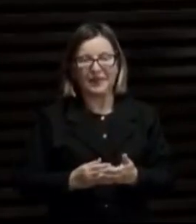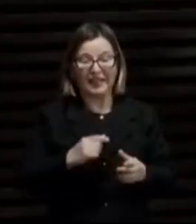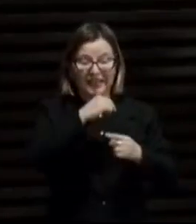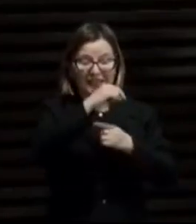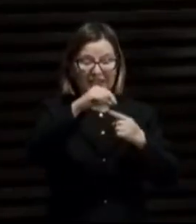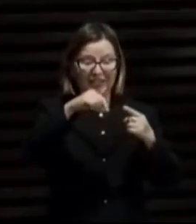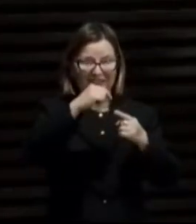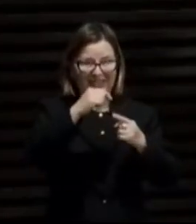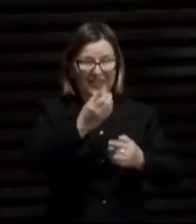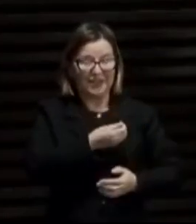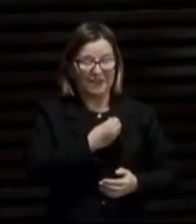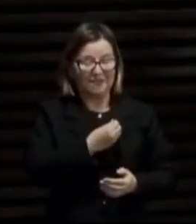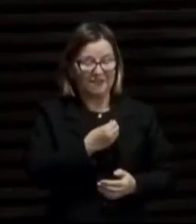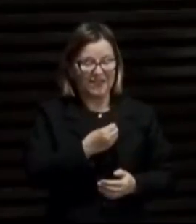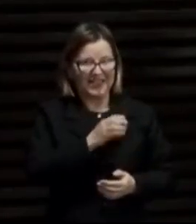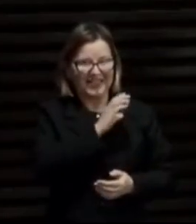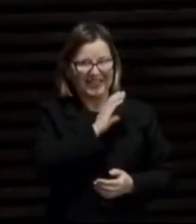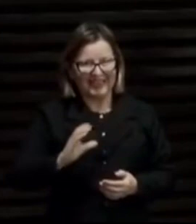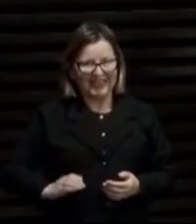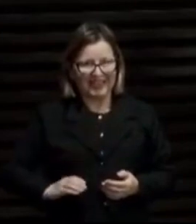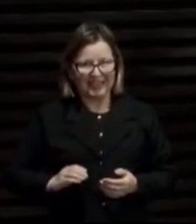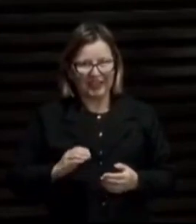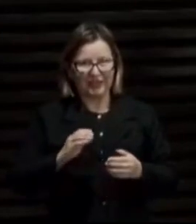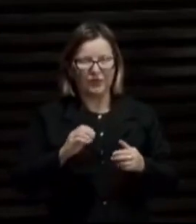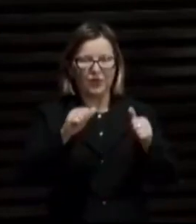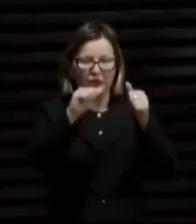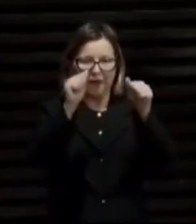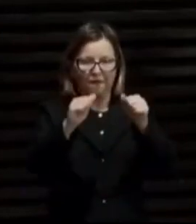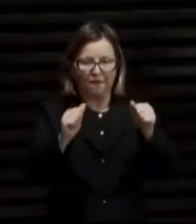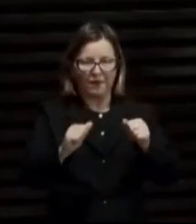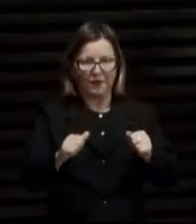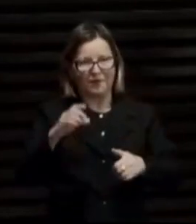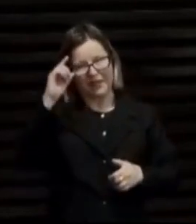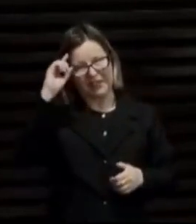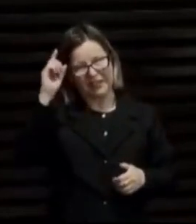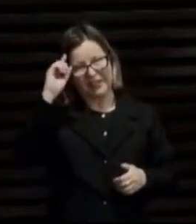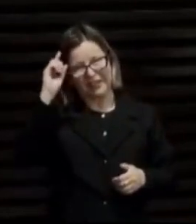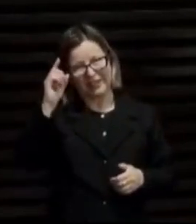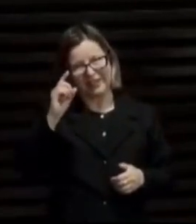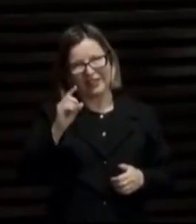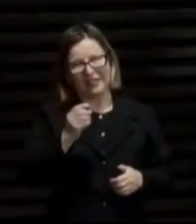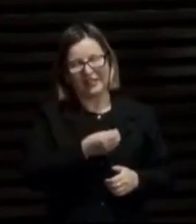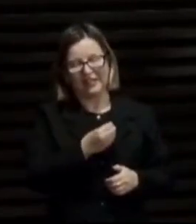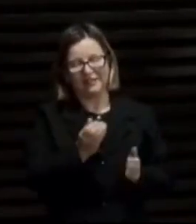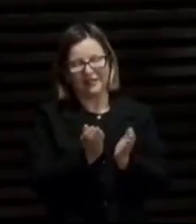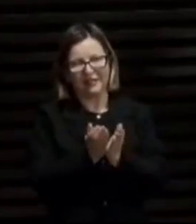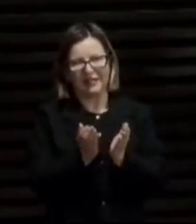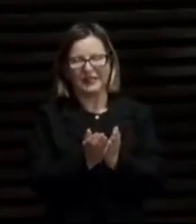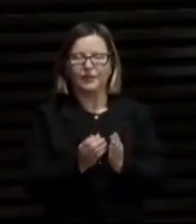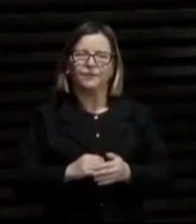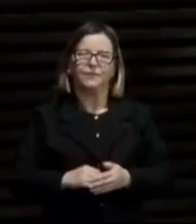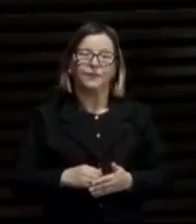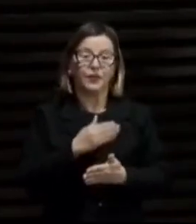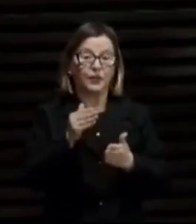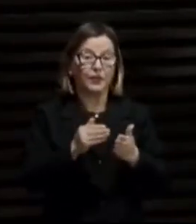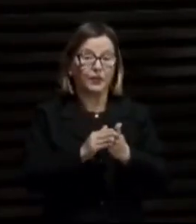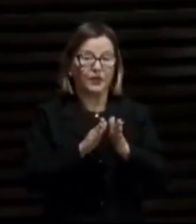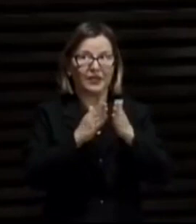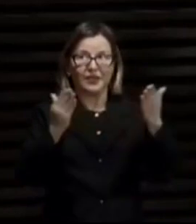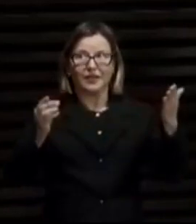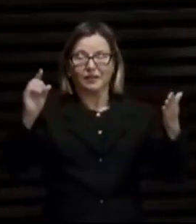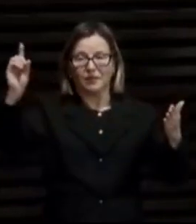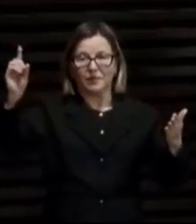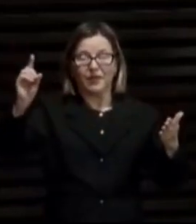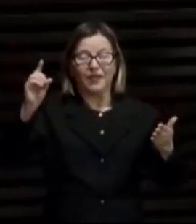dia a dia nos cristãos. Os ensinamentos do livro de Levítico, bem como de toda a Bíblia, são verdades espirituais